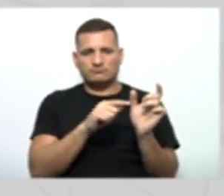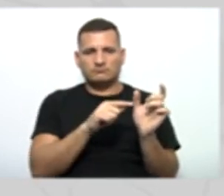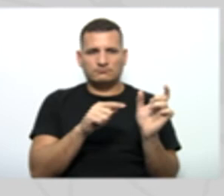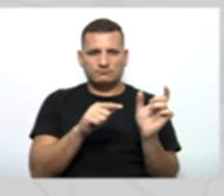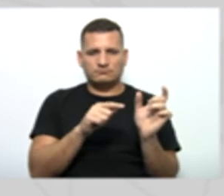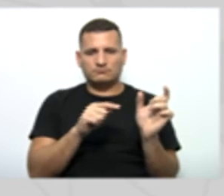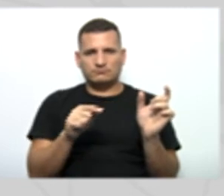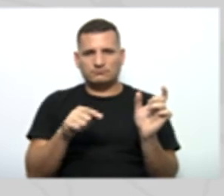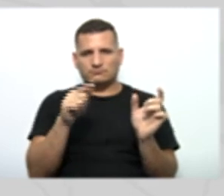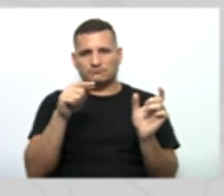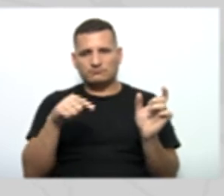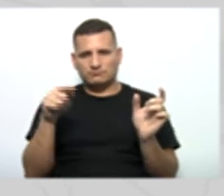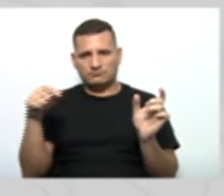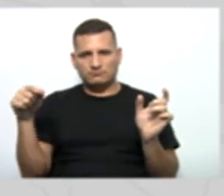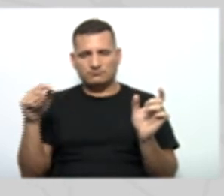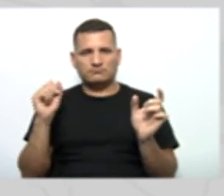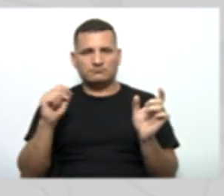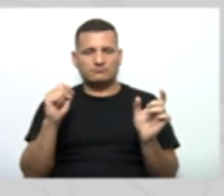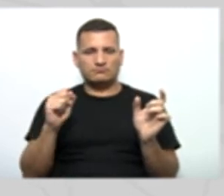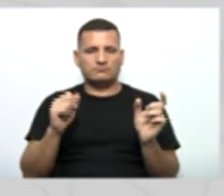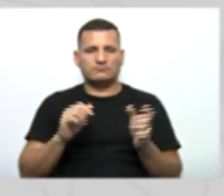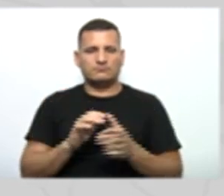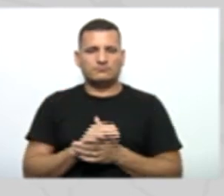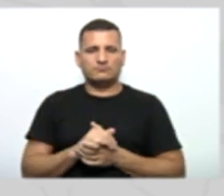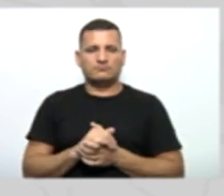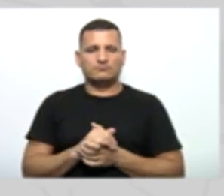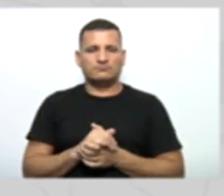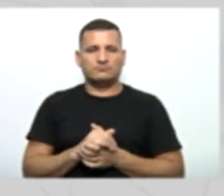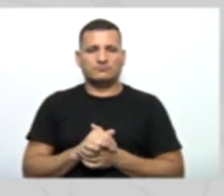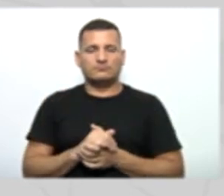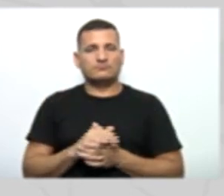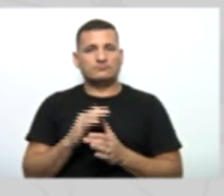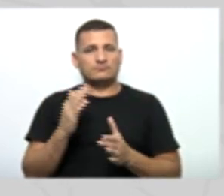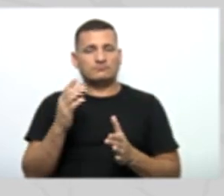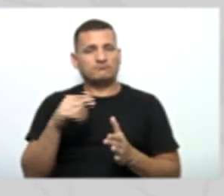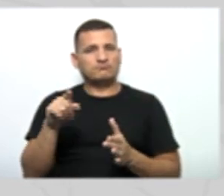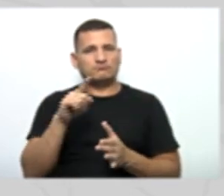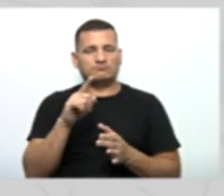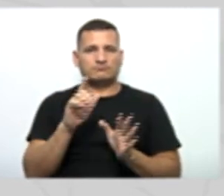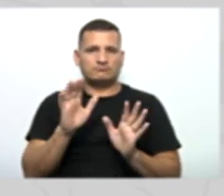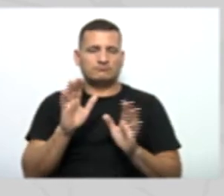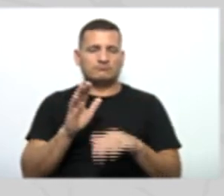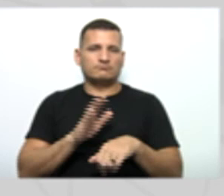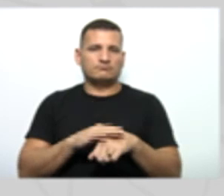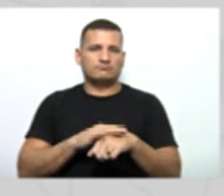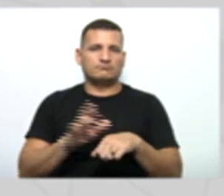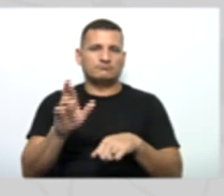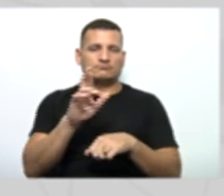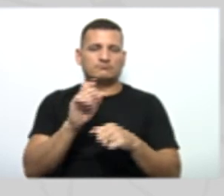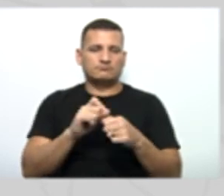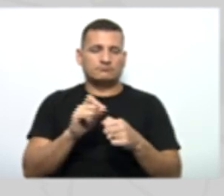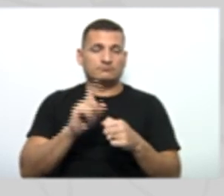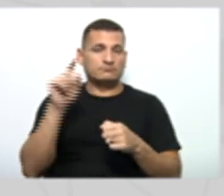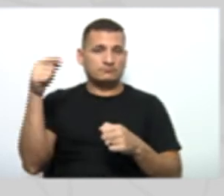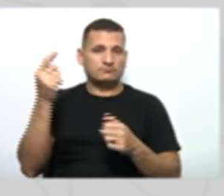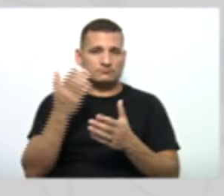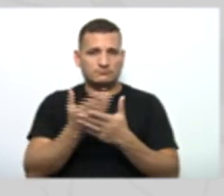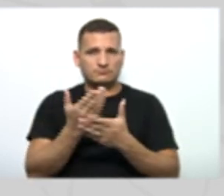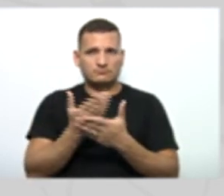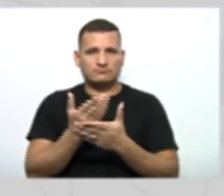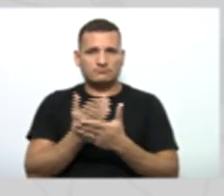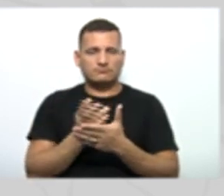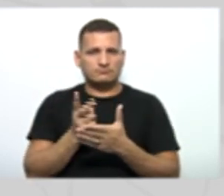essa, e isso vai ficar a missão para vocês. Na próxima aula, nós vamos continuar, nós